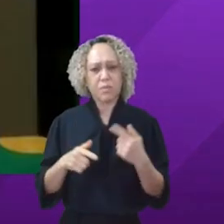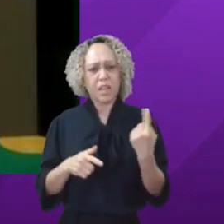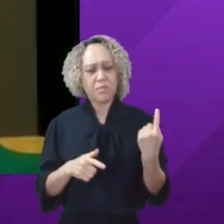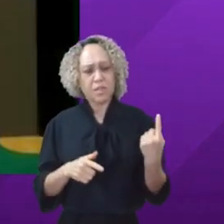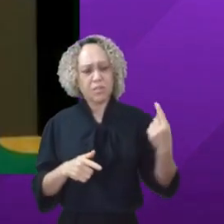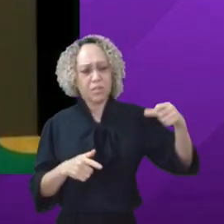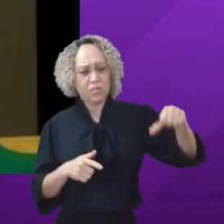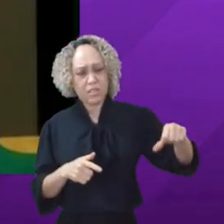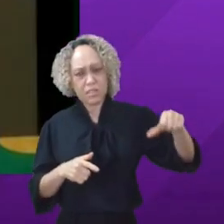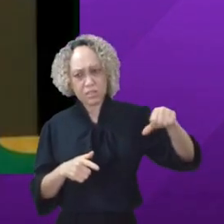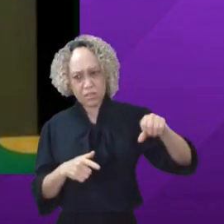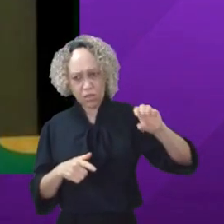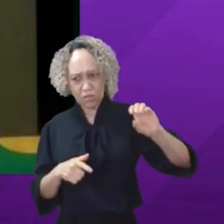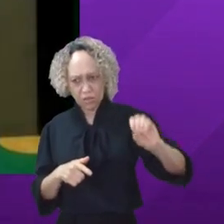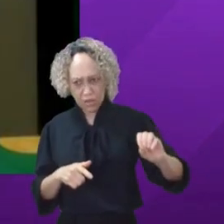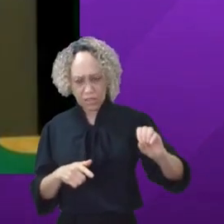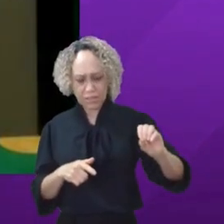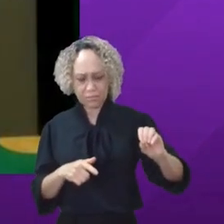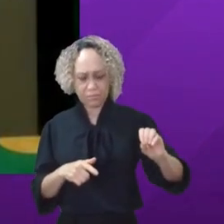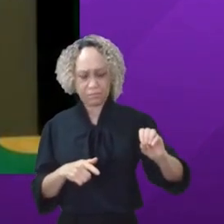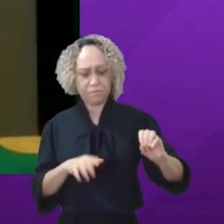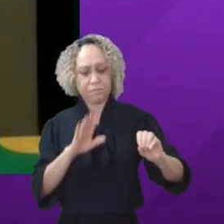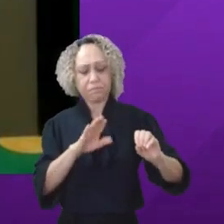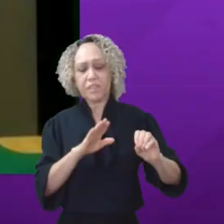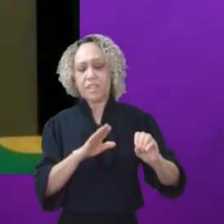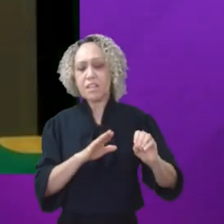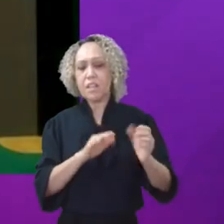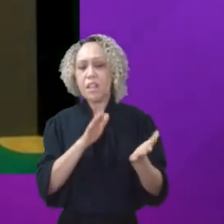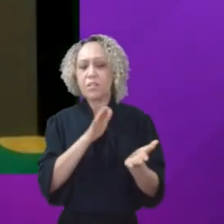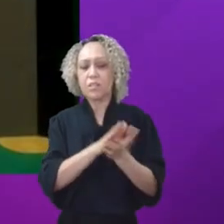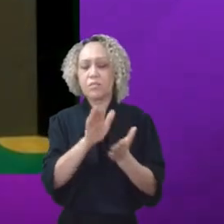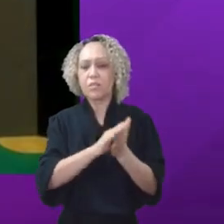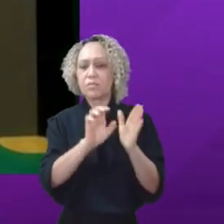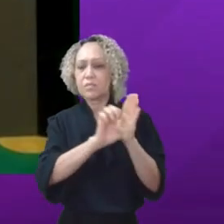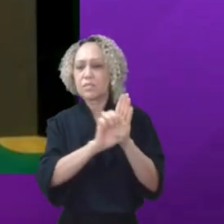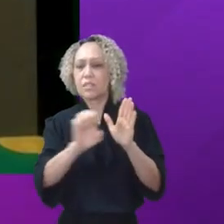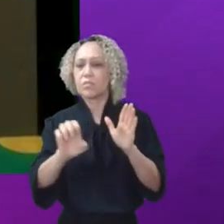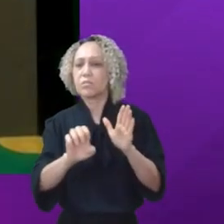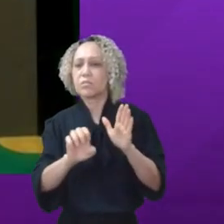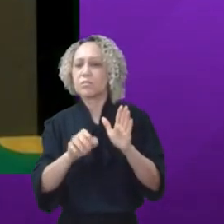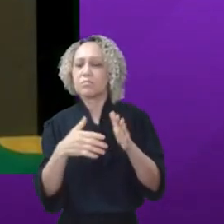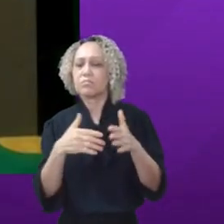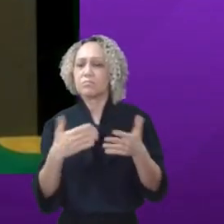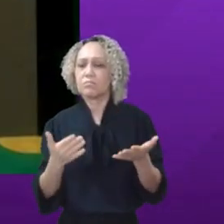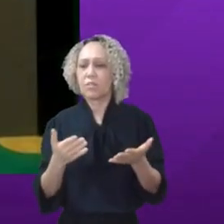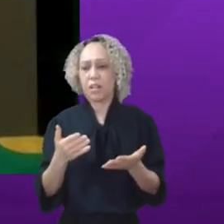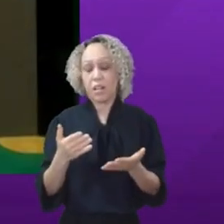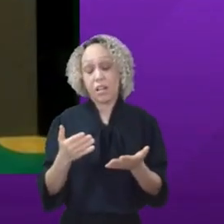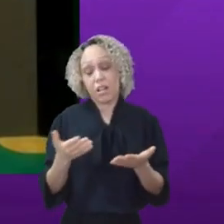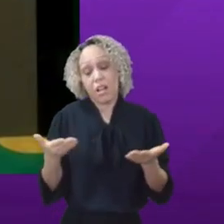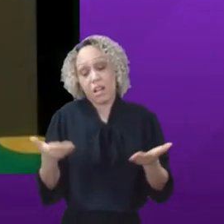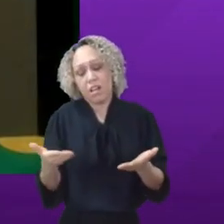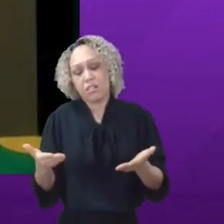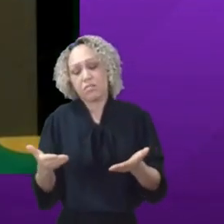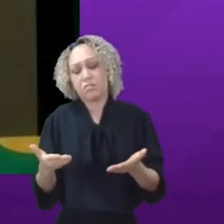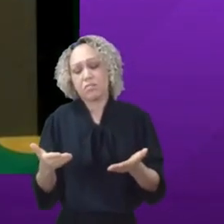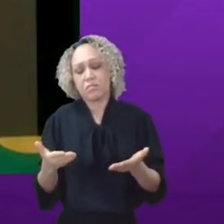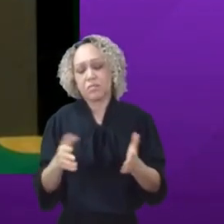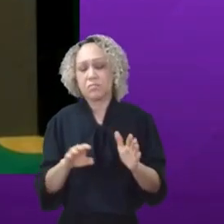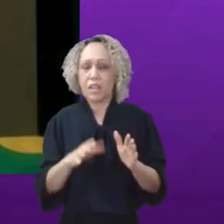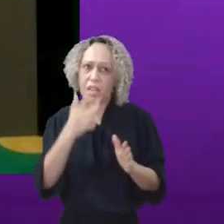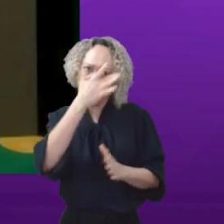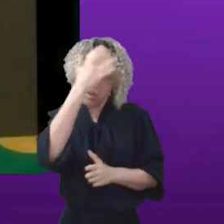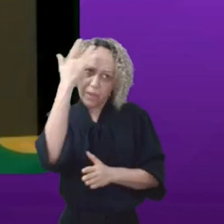lançado o Estatuto. As pessoas que nem conheciam, nem tinham lido o Estatuto, diziam: ah, agora o Estatuto da